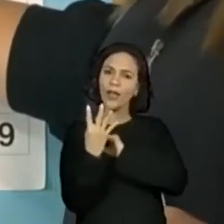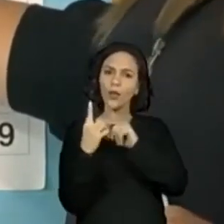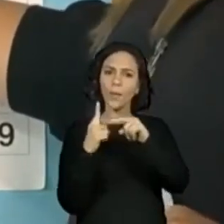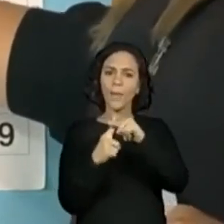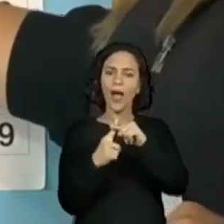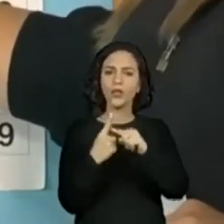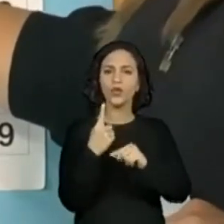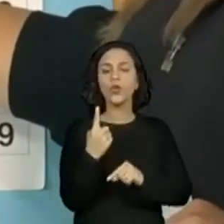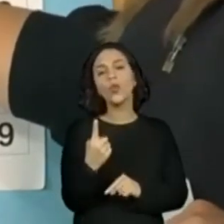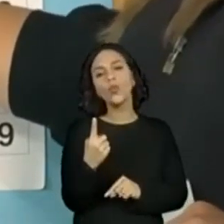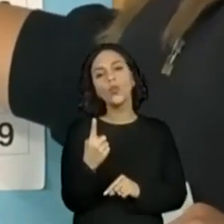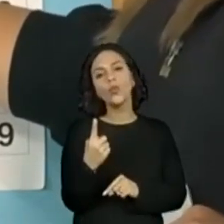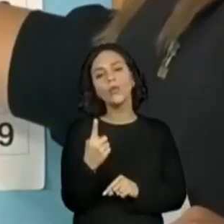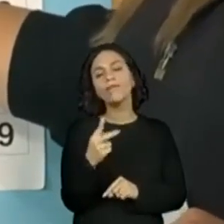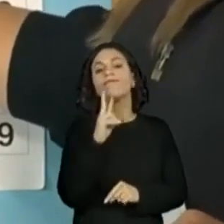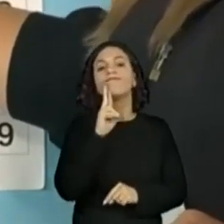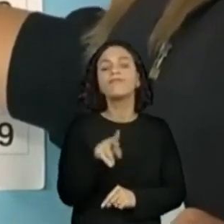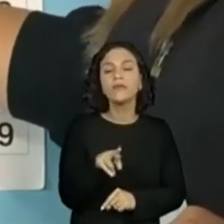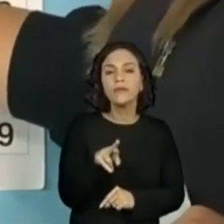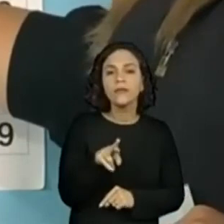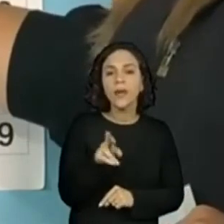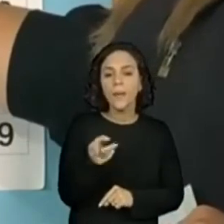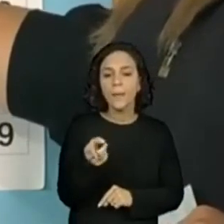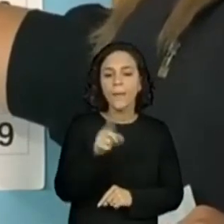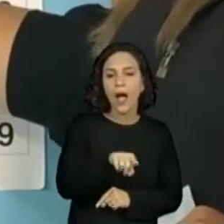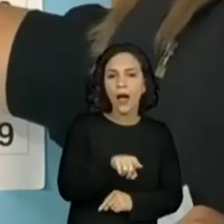1, quanto vai dar?